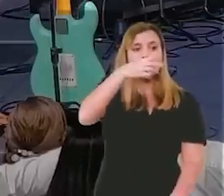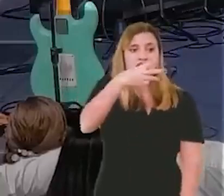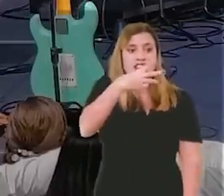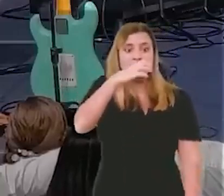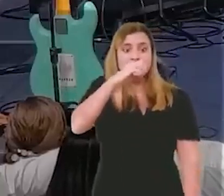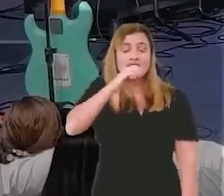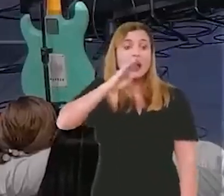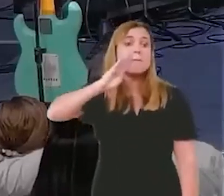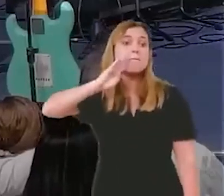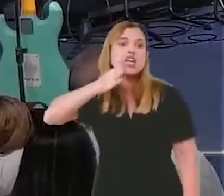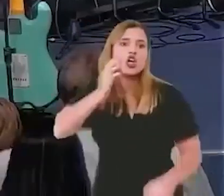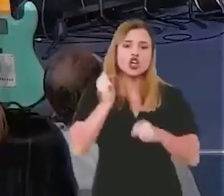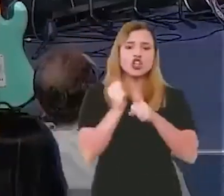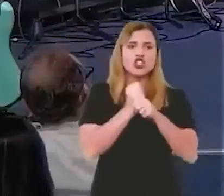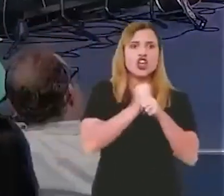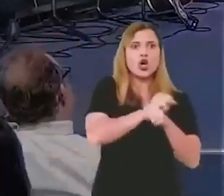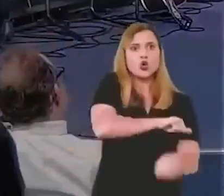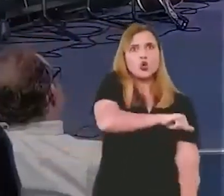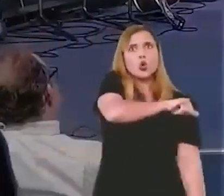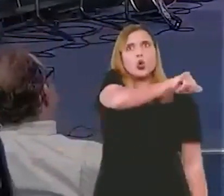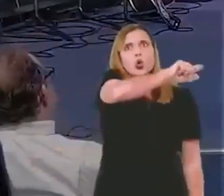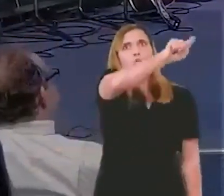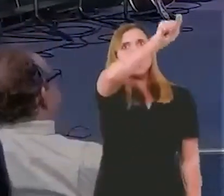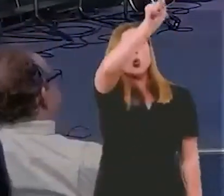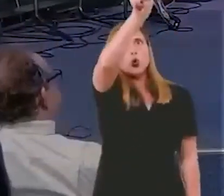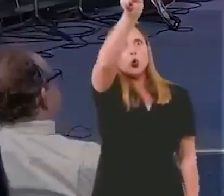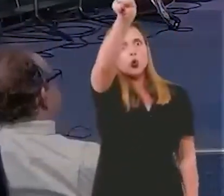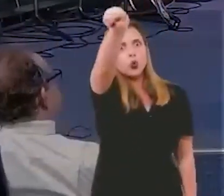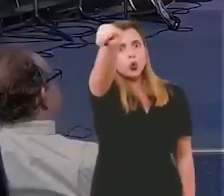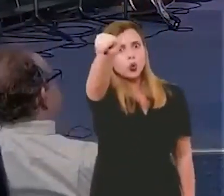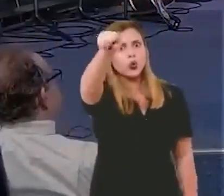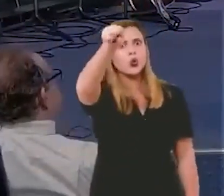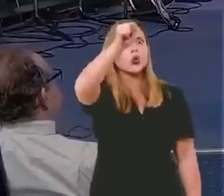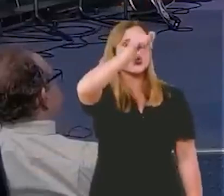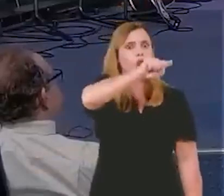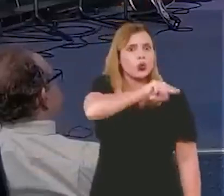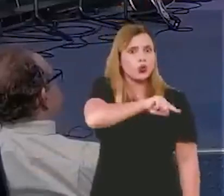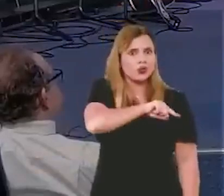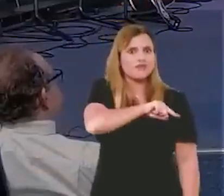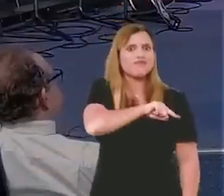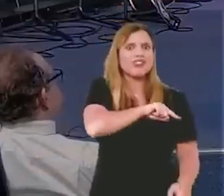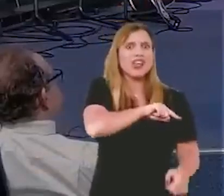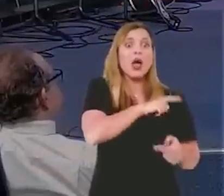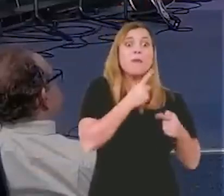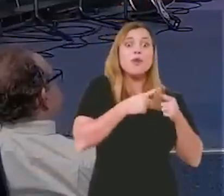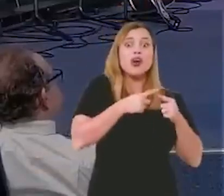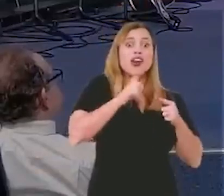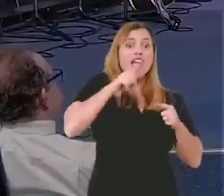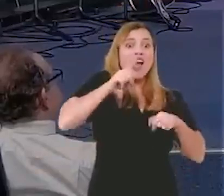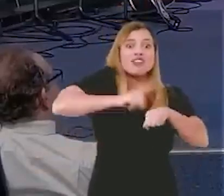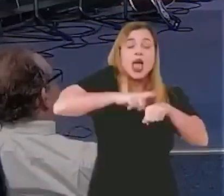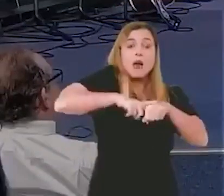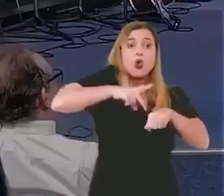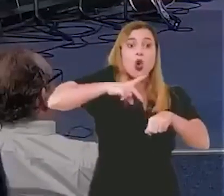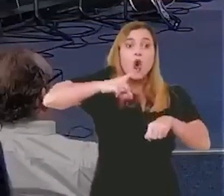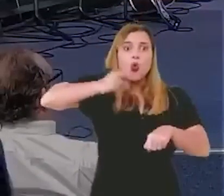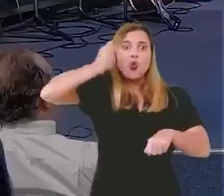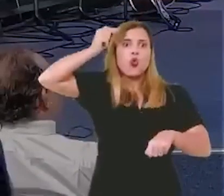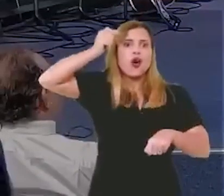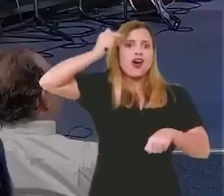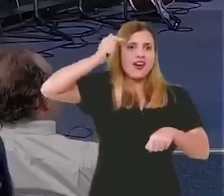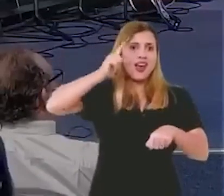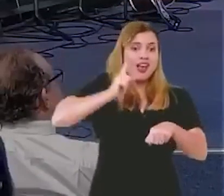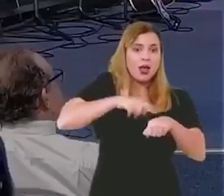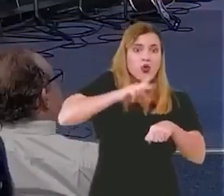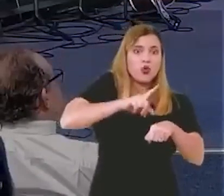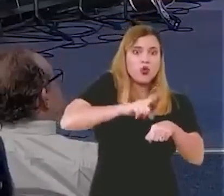Enche a sua mão de areia. Tenha paciência para casa, bota no ar, vidro. E